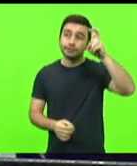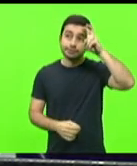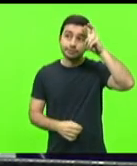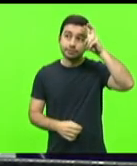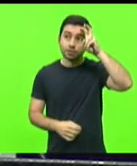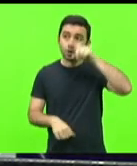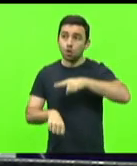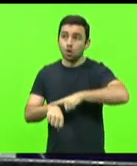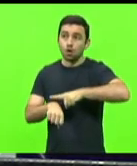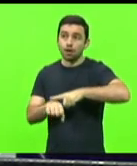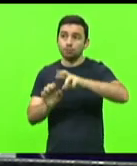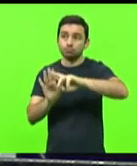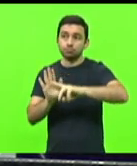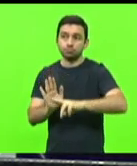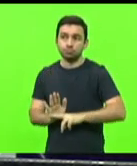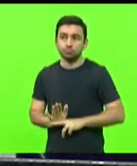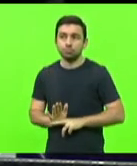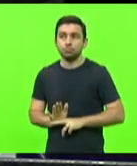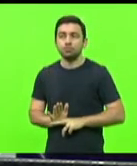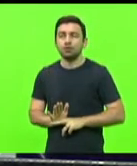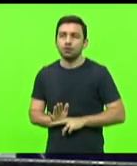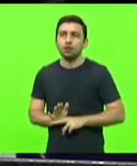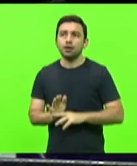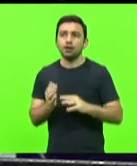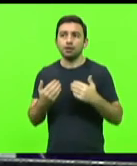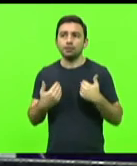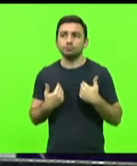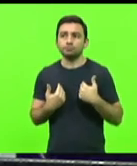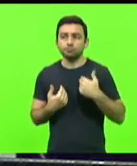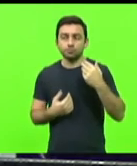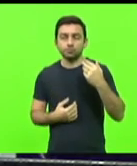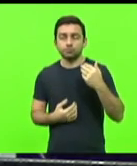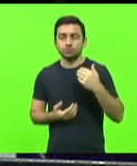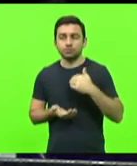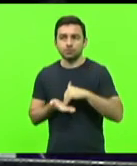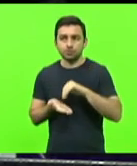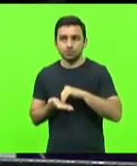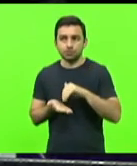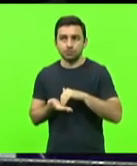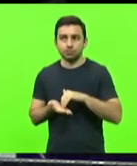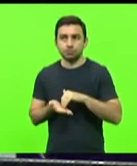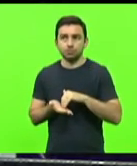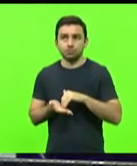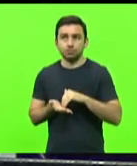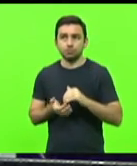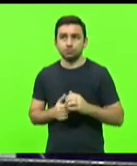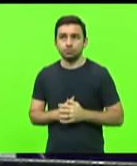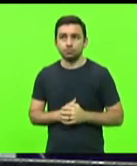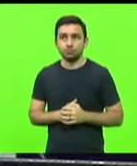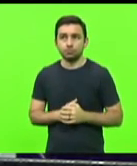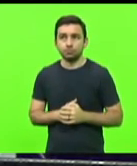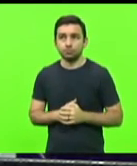no horário regimental. Para constar, eu, secretário, aí já era comigo.